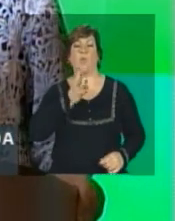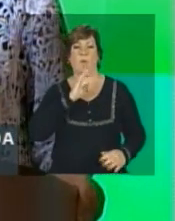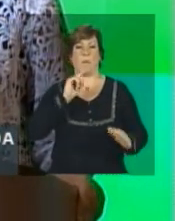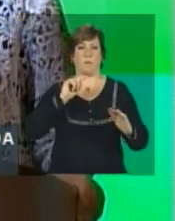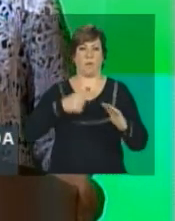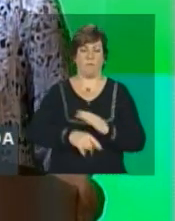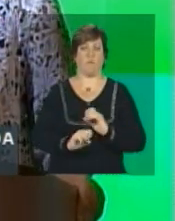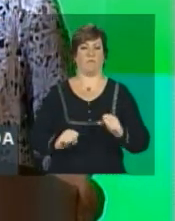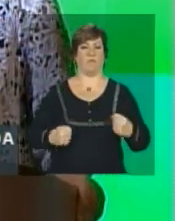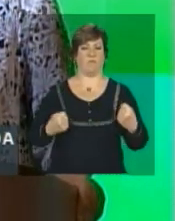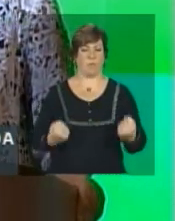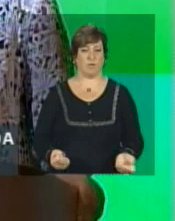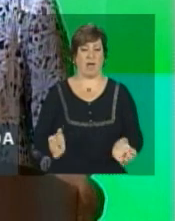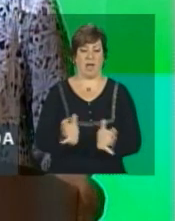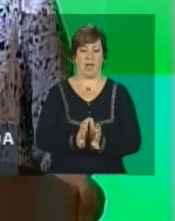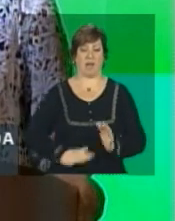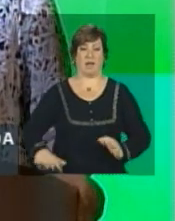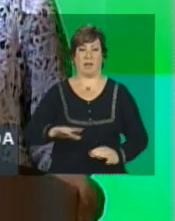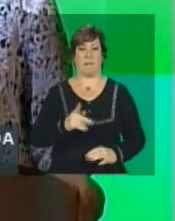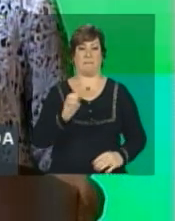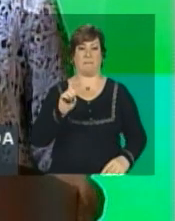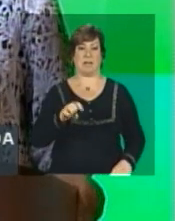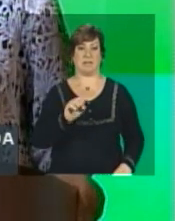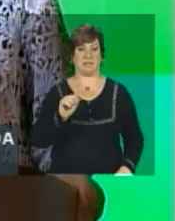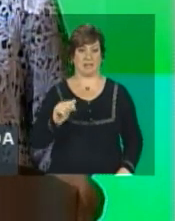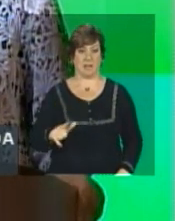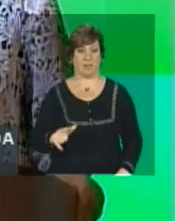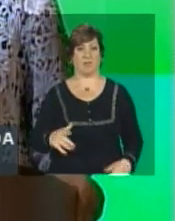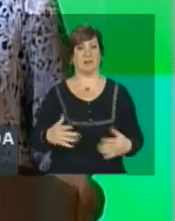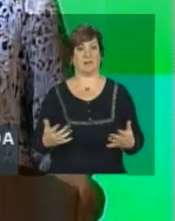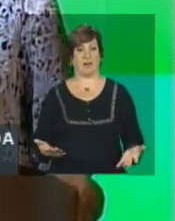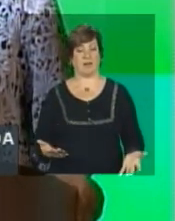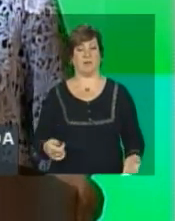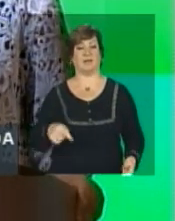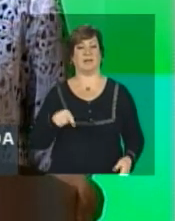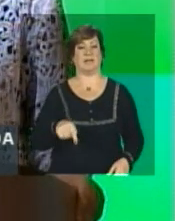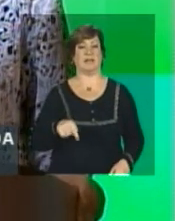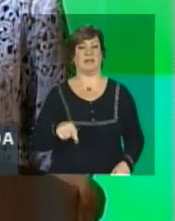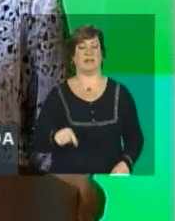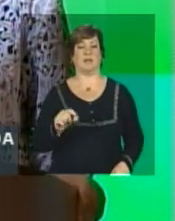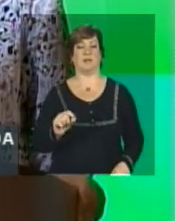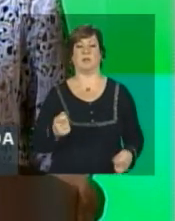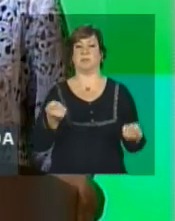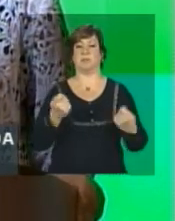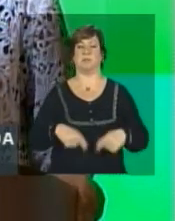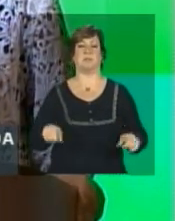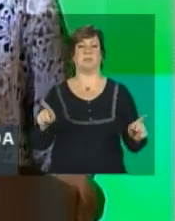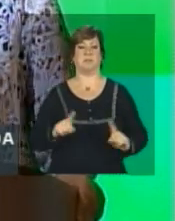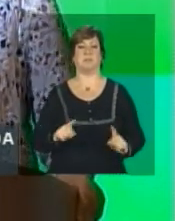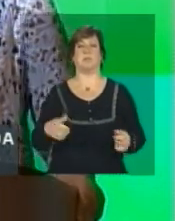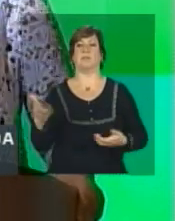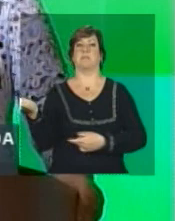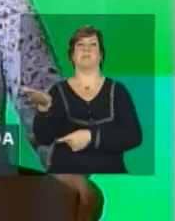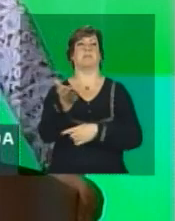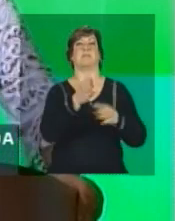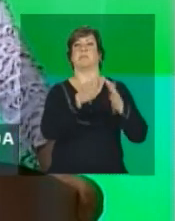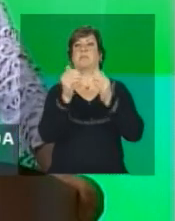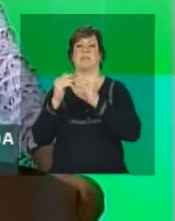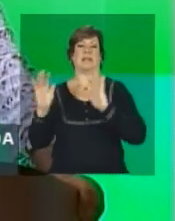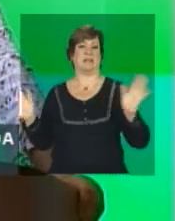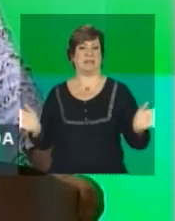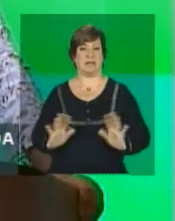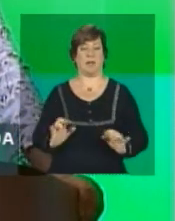do seu esforço, uma área como o pré-sal, ela não tivesse de depender de ninguém